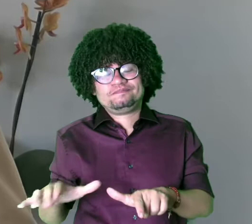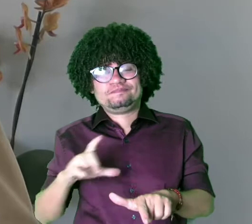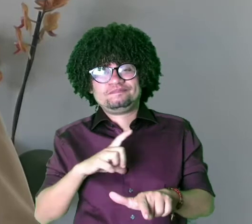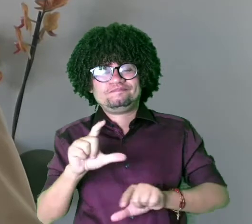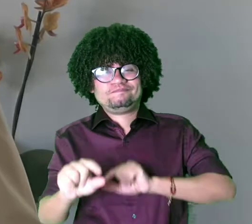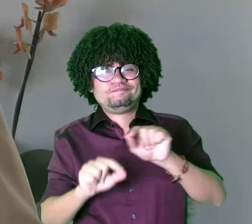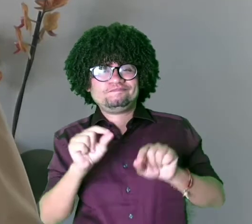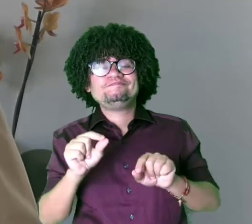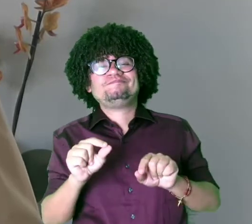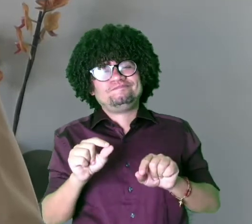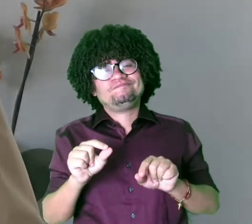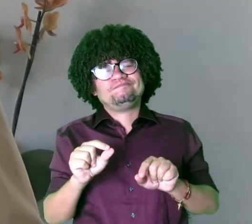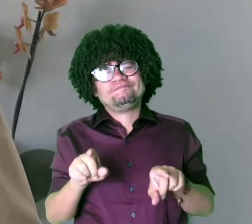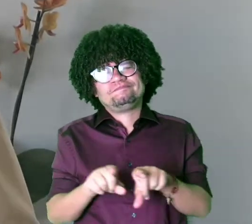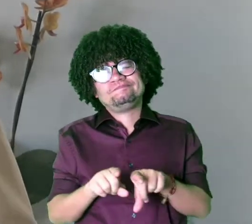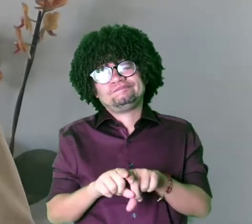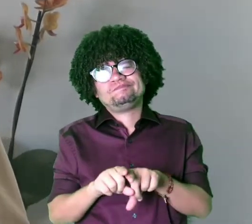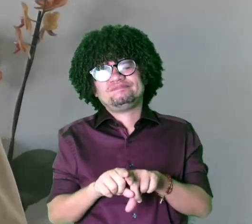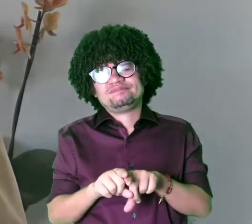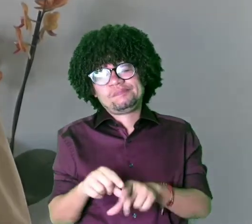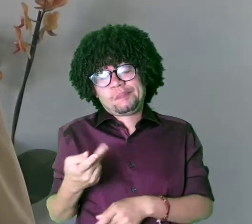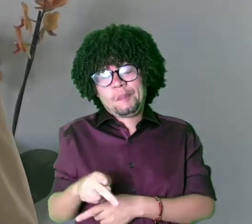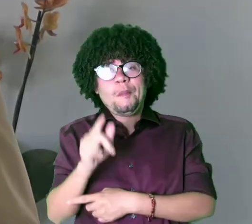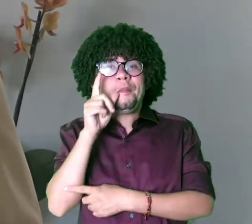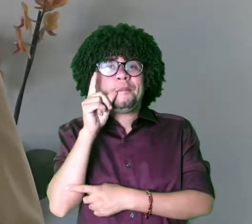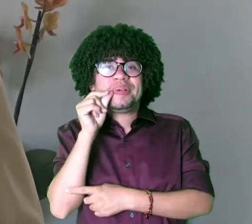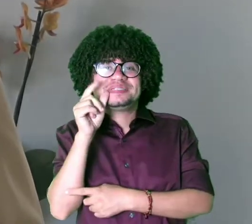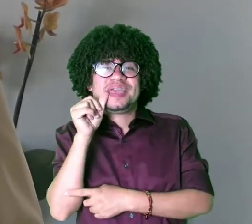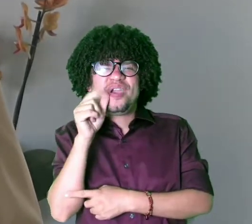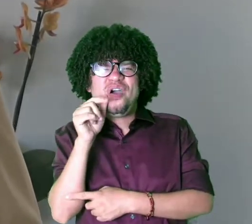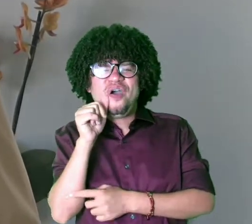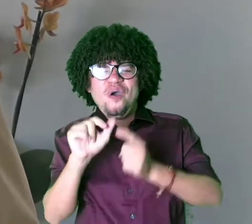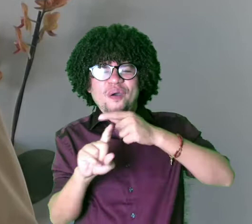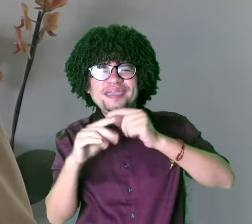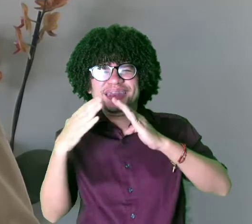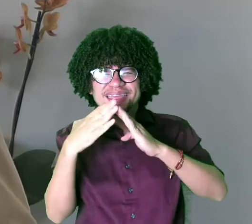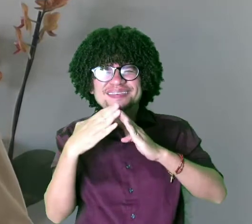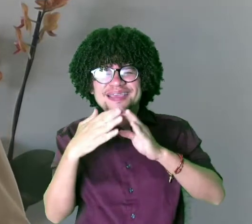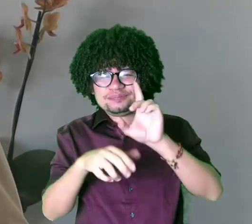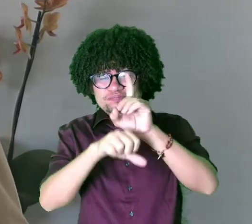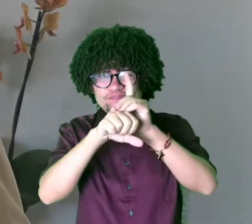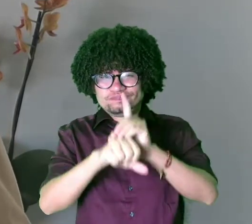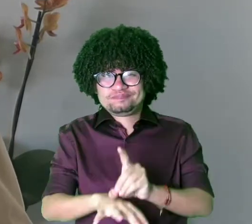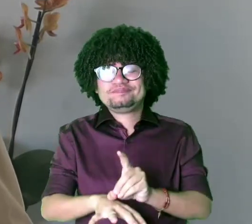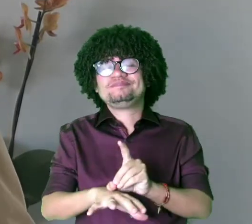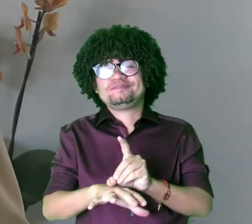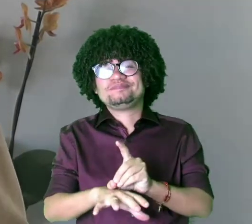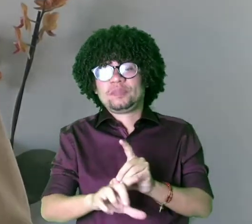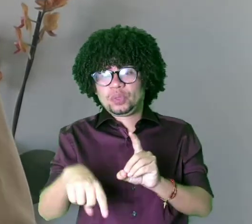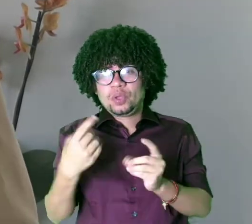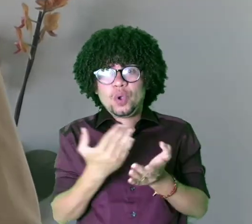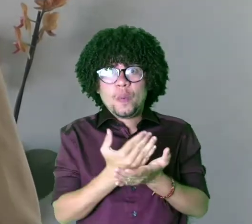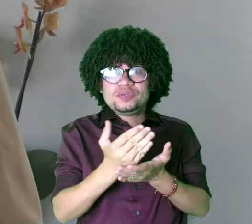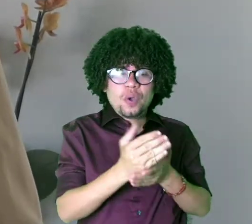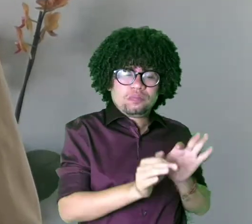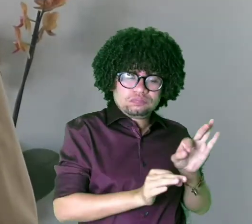esta semana, nós também aqui em Maceió, na nossa arquidiocese, estamos